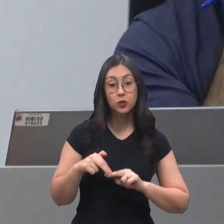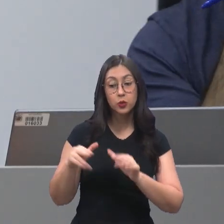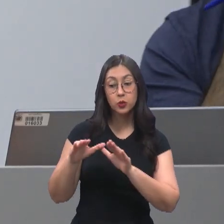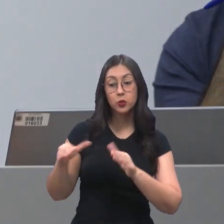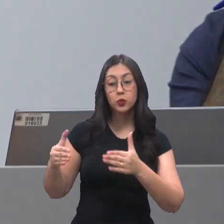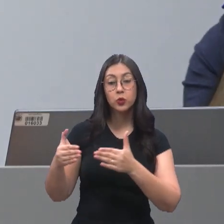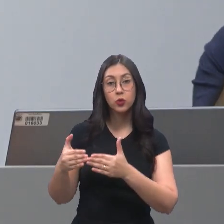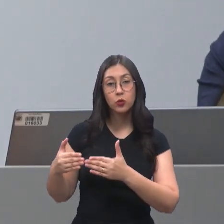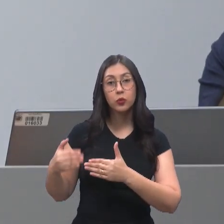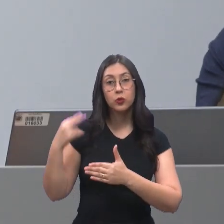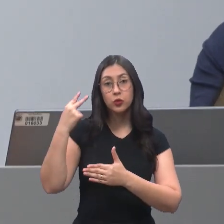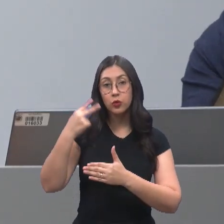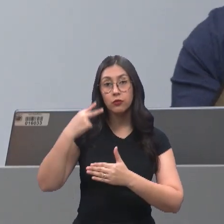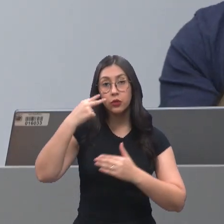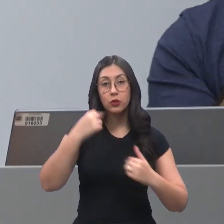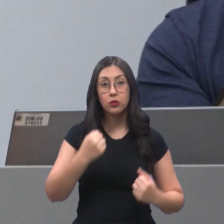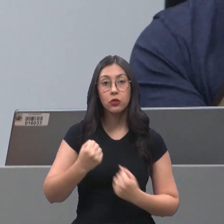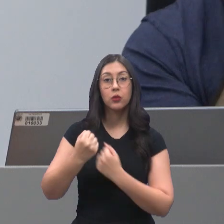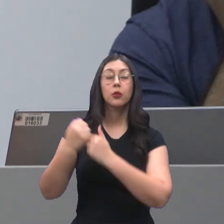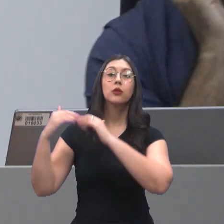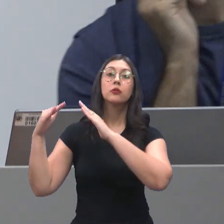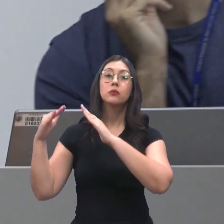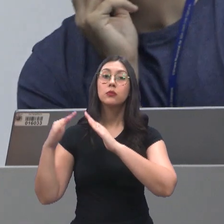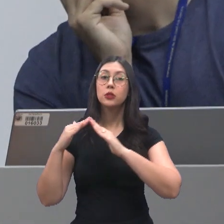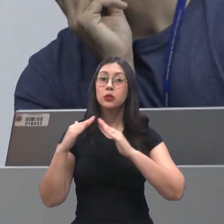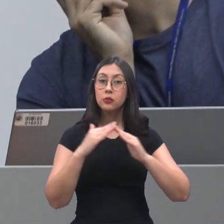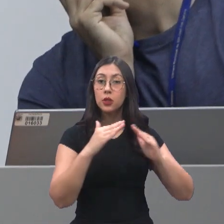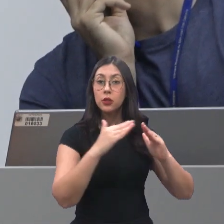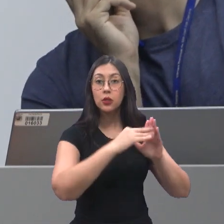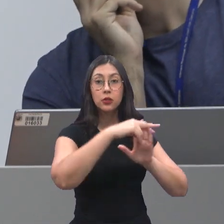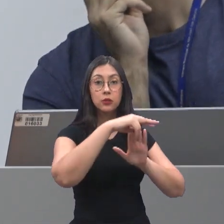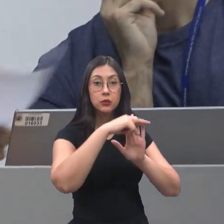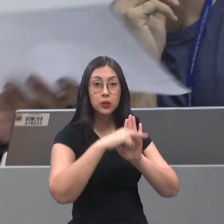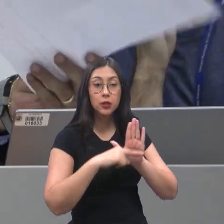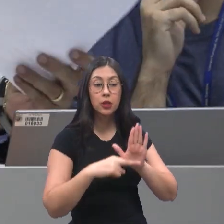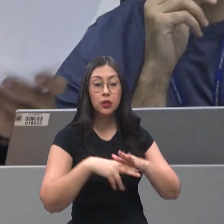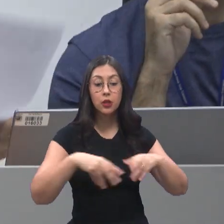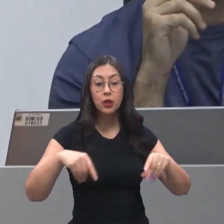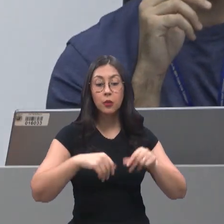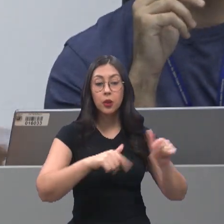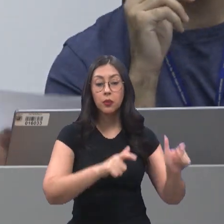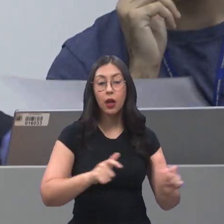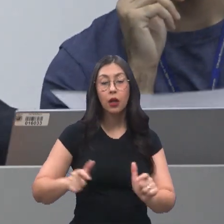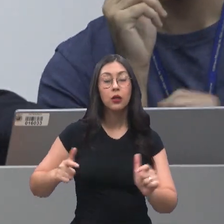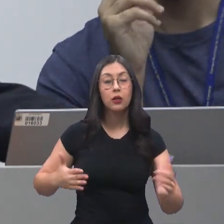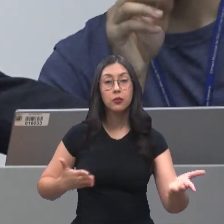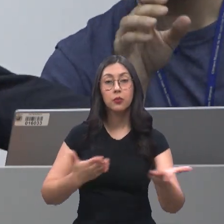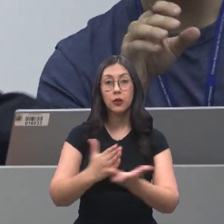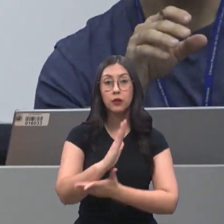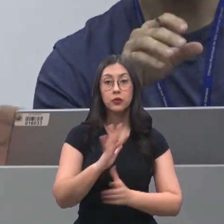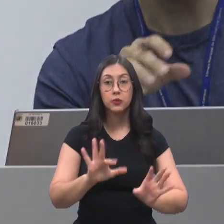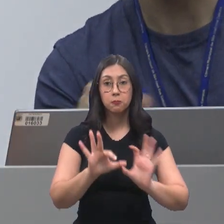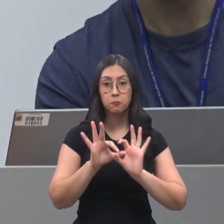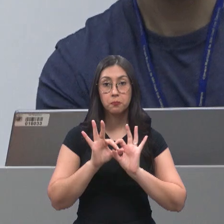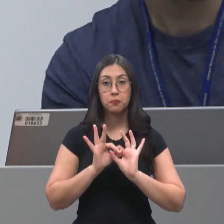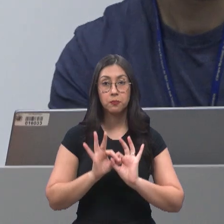Frente Parlamentar Habitação e Regulação Fundiária está aprovada por unanimidade.